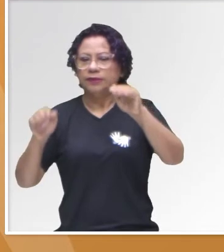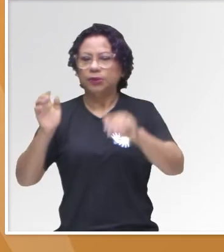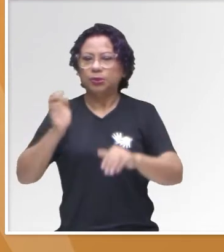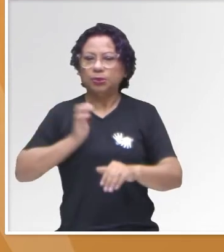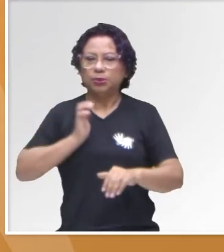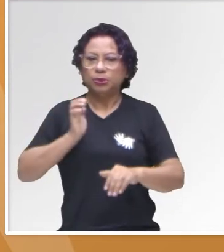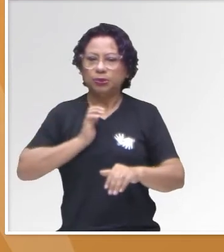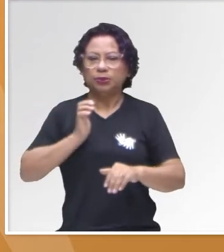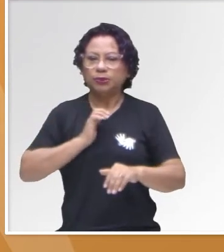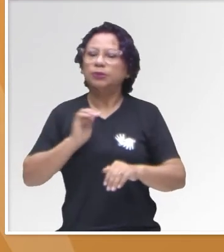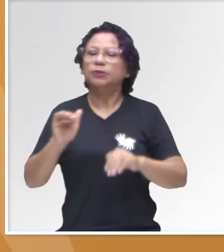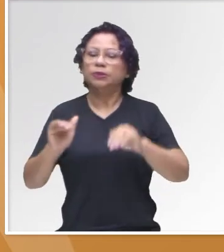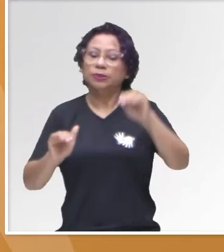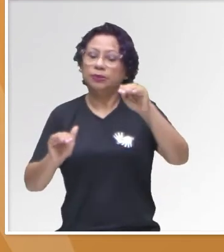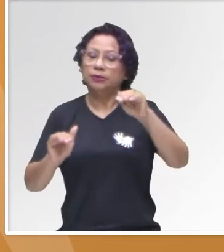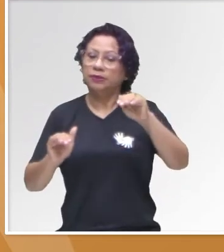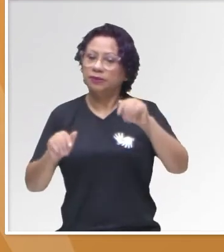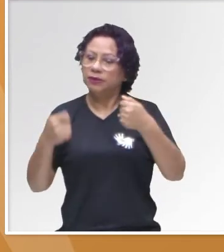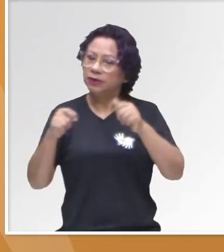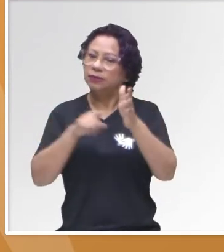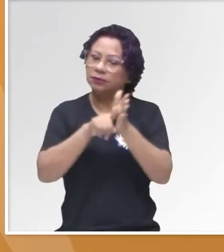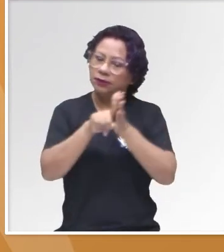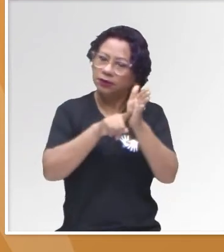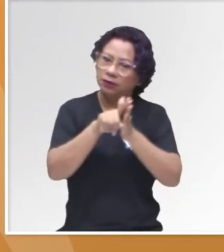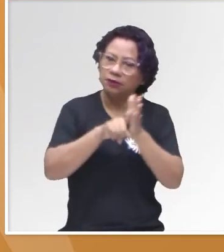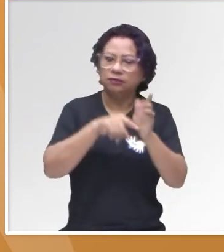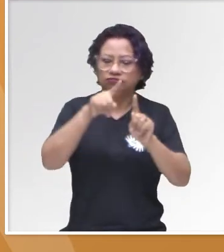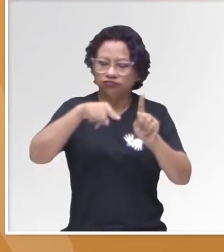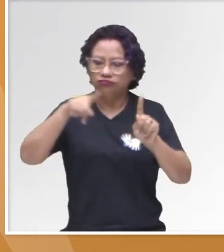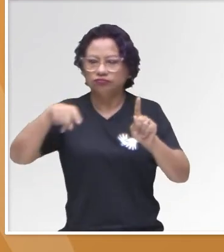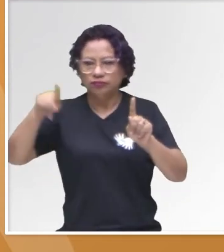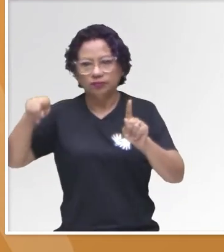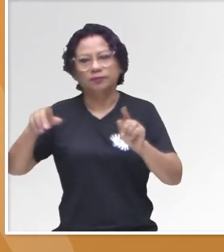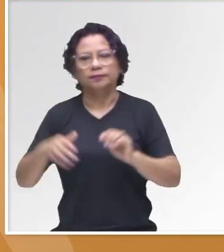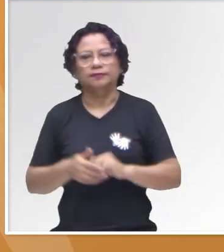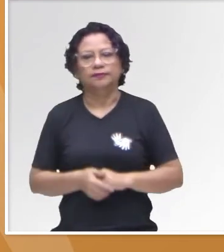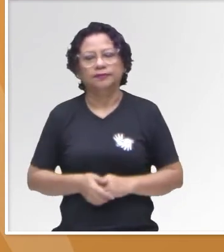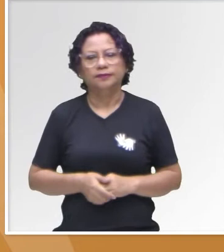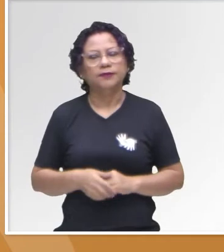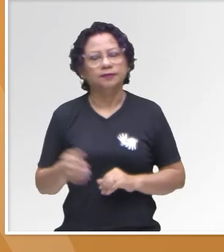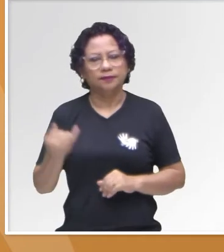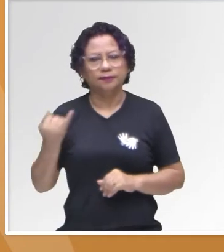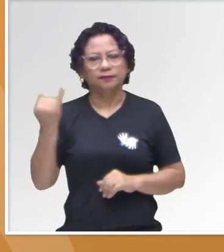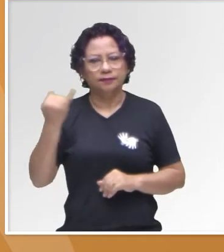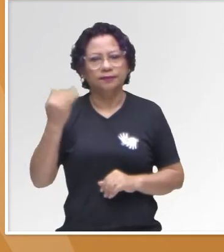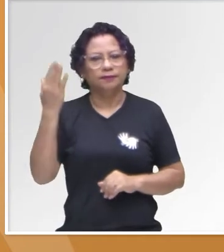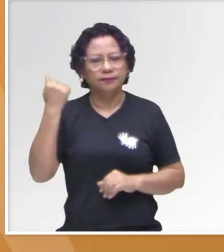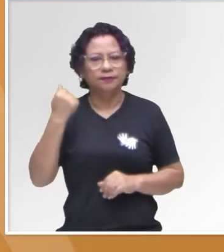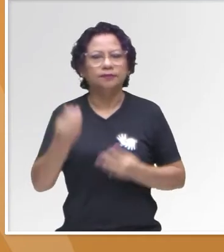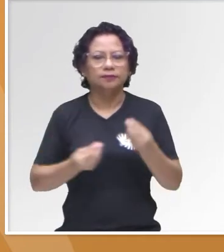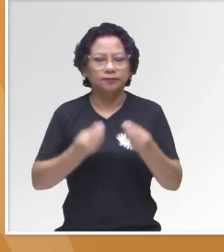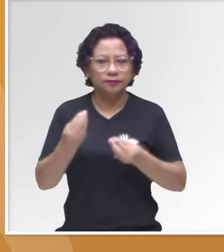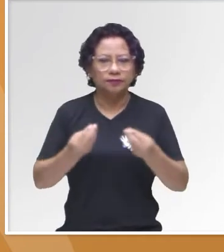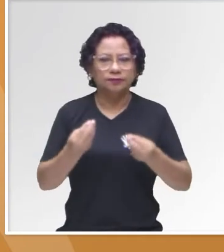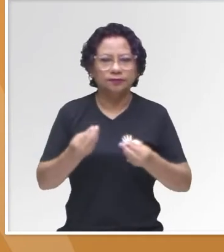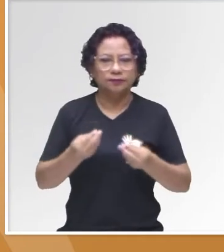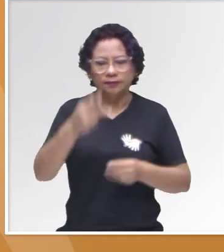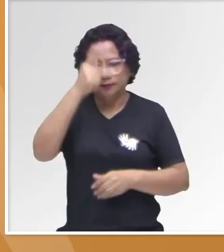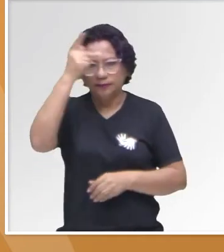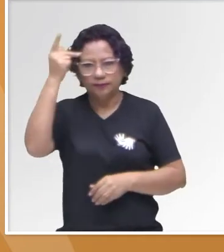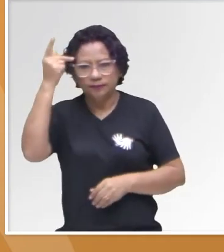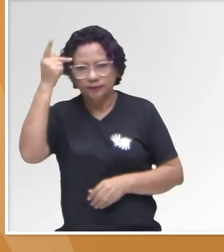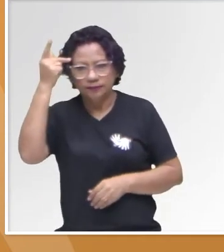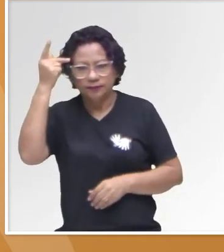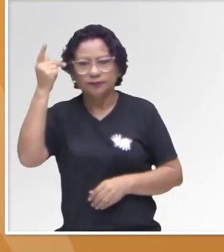poucas pessoas, né? A maior parte da população, ela carece, né, desse padrão de vida, ela já é uma população pobre, ou até